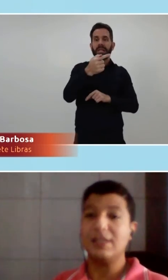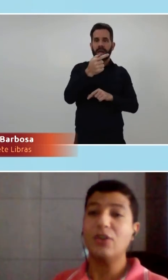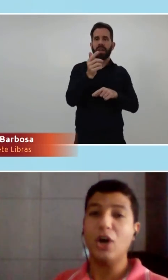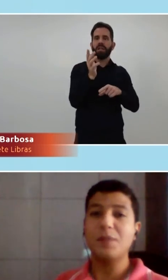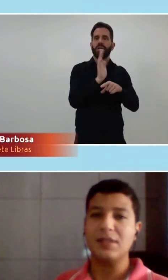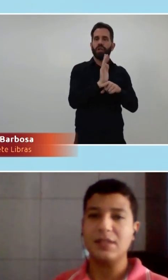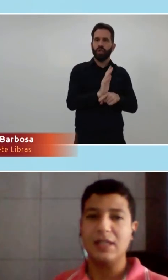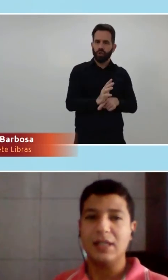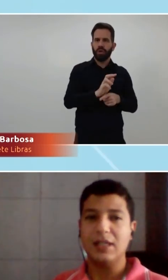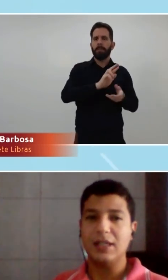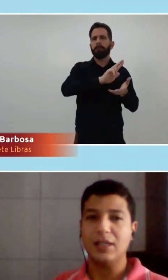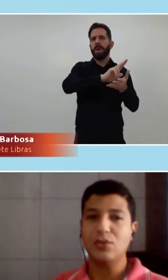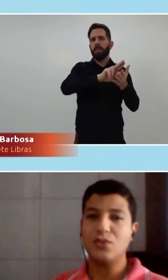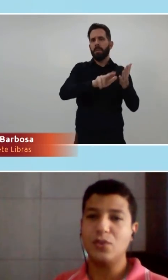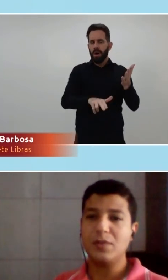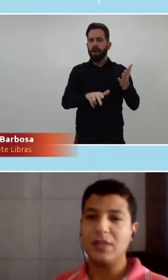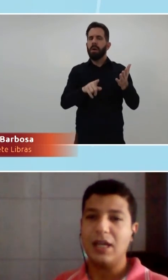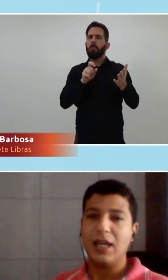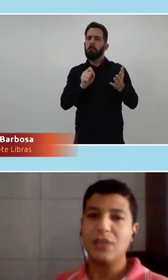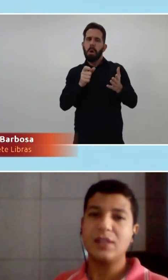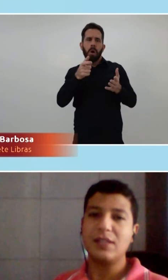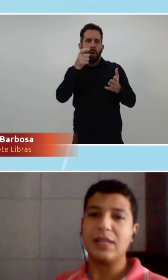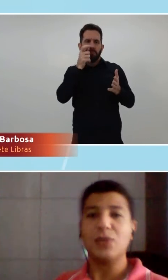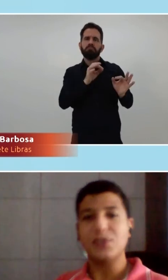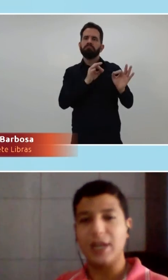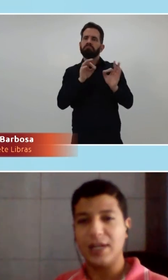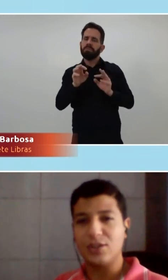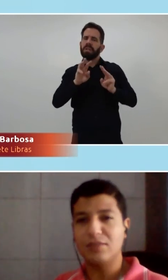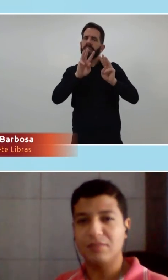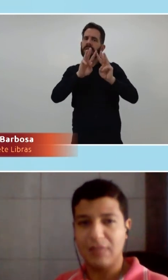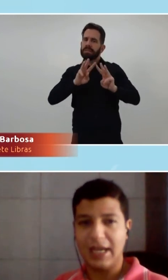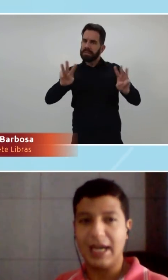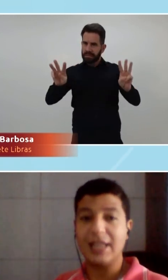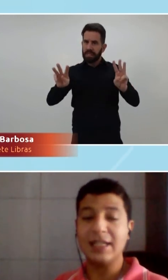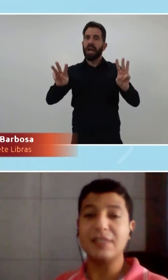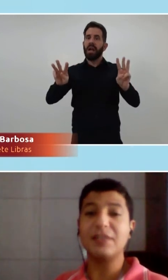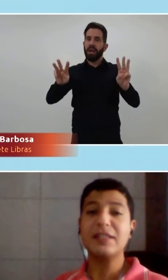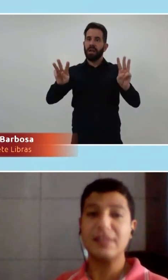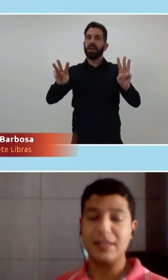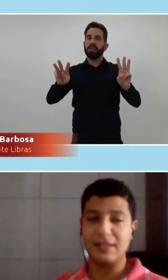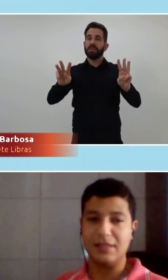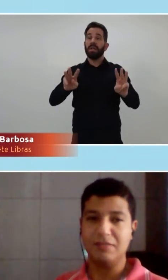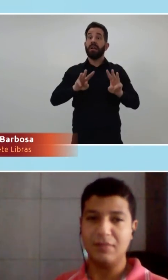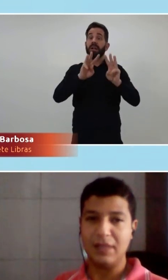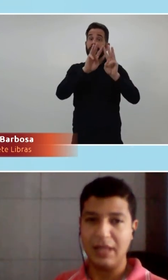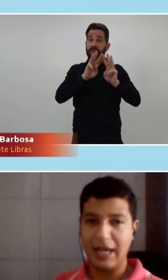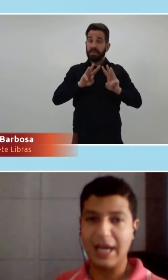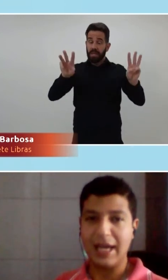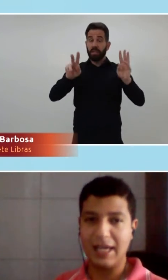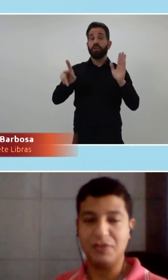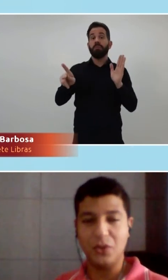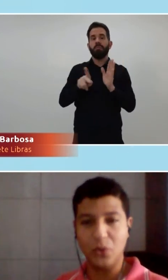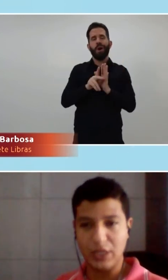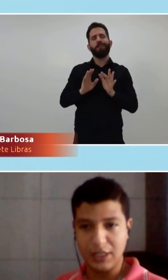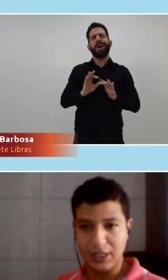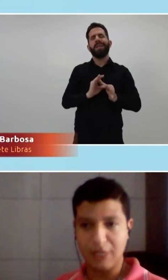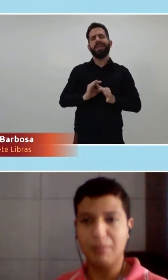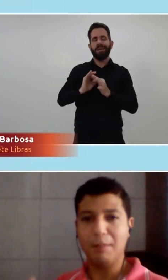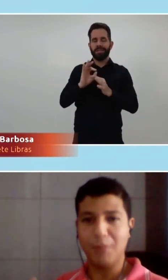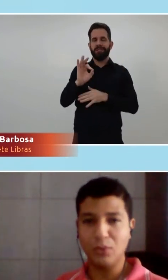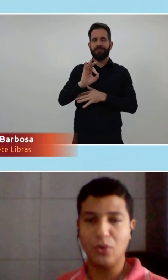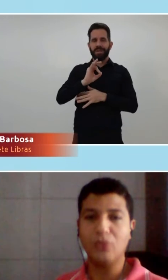as sinopses dos filmes, é só acessar o site da Aliança Francesa,